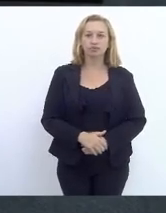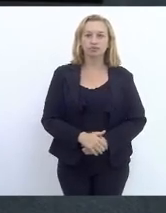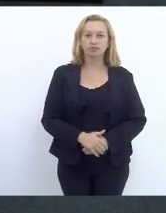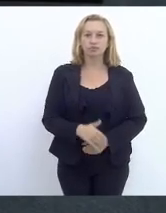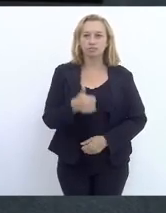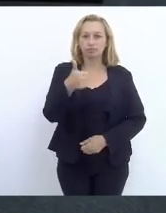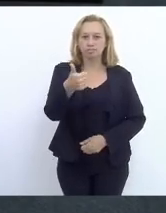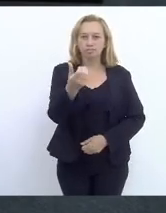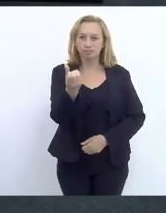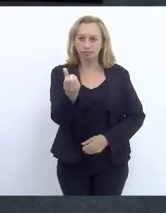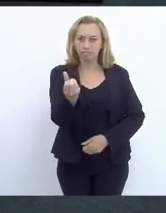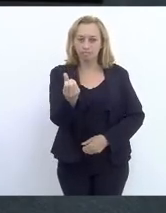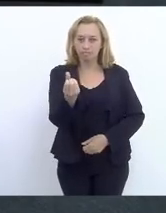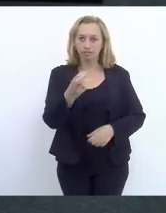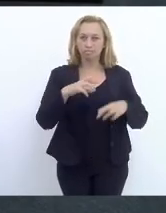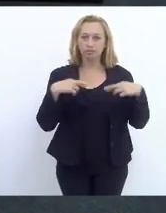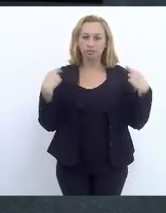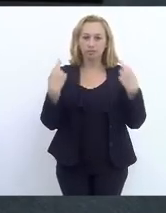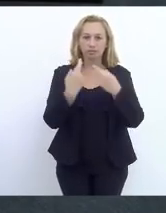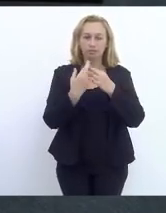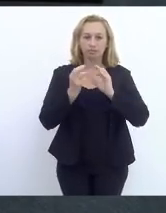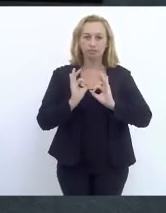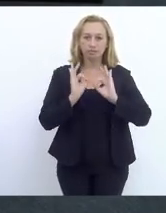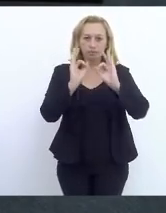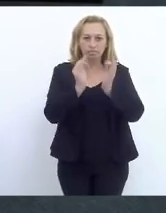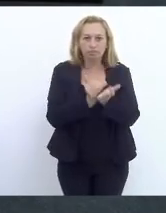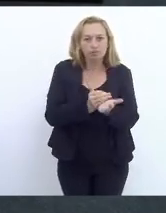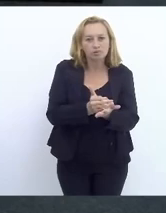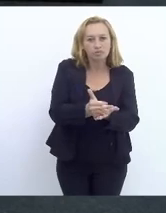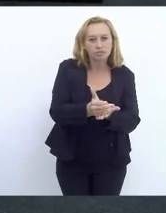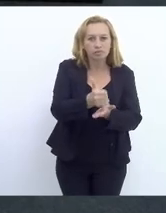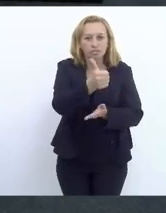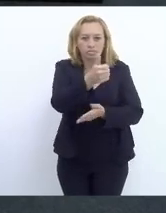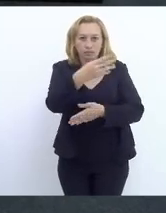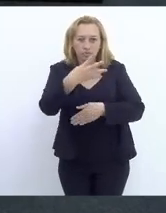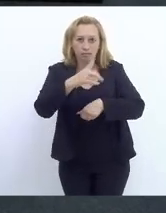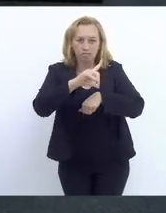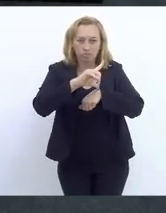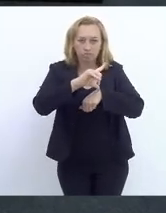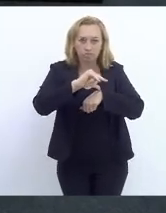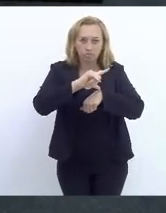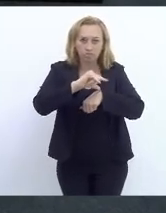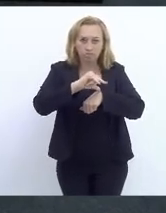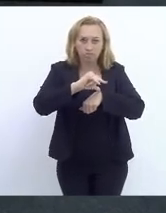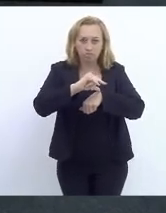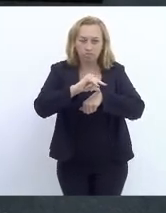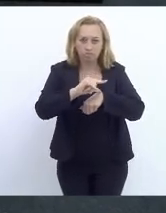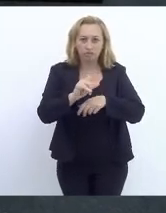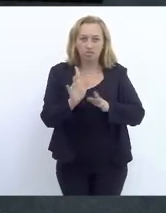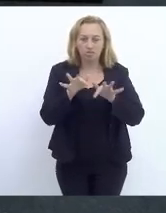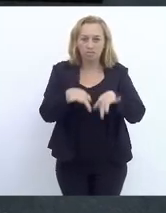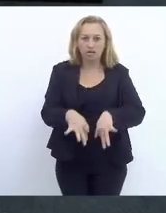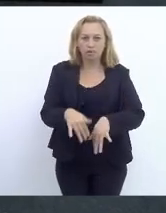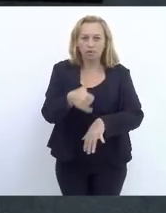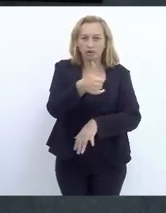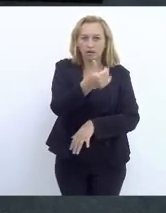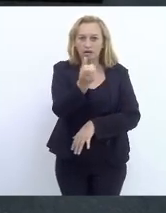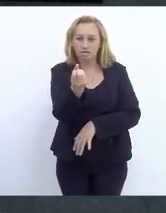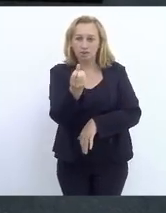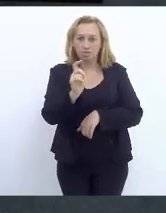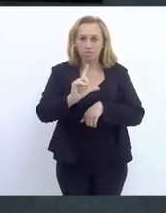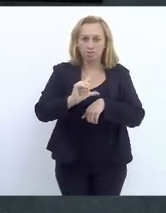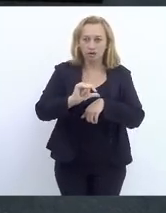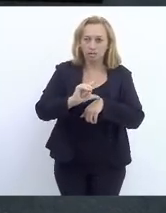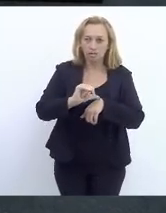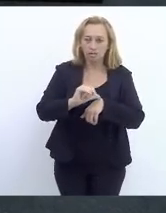16ª sessão ordinária que iniciada às 14horas encerrou-se às